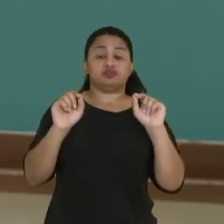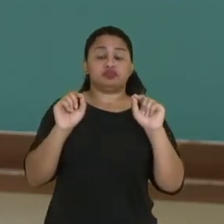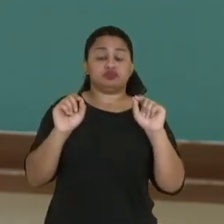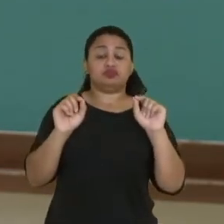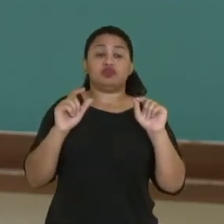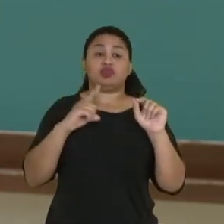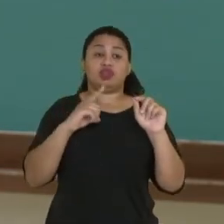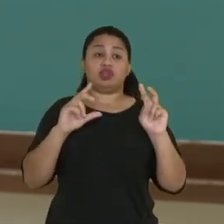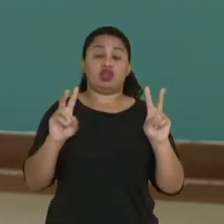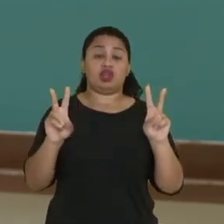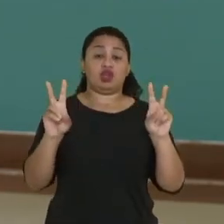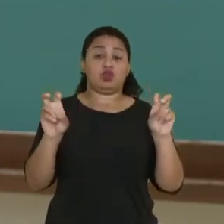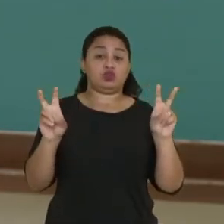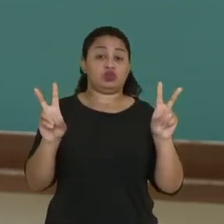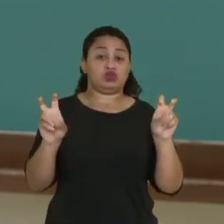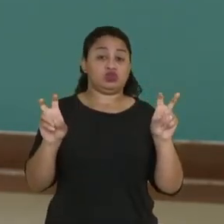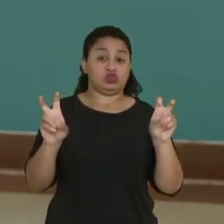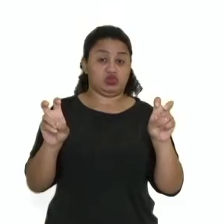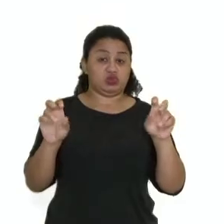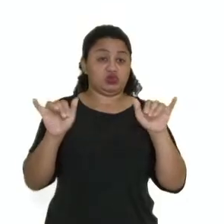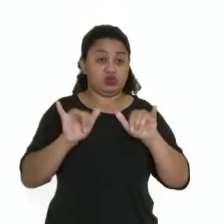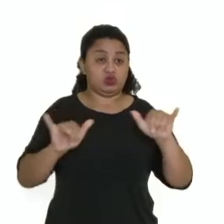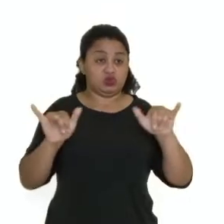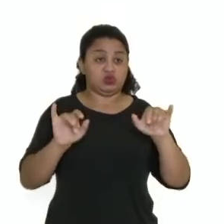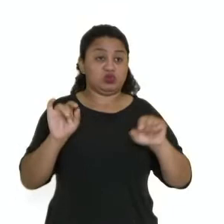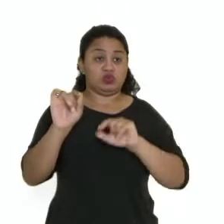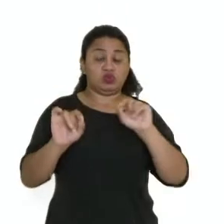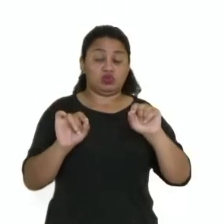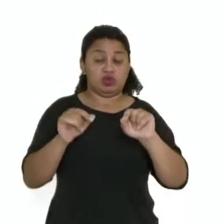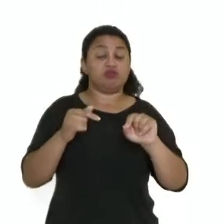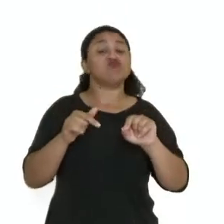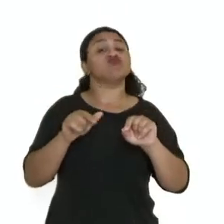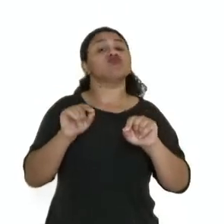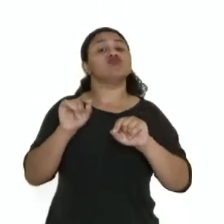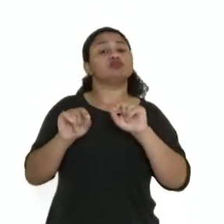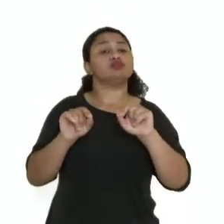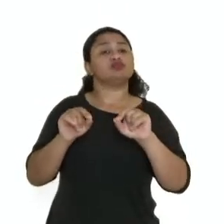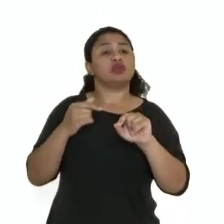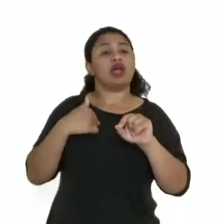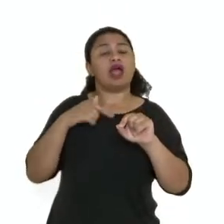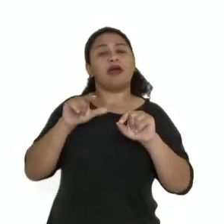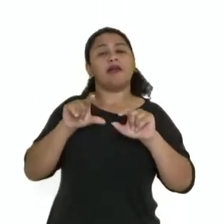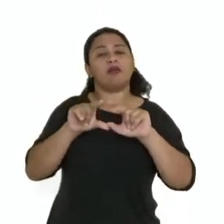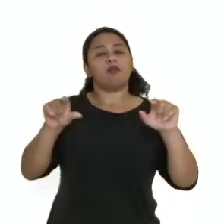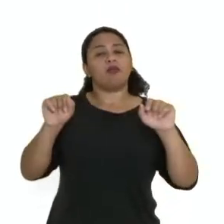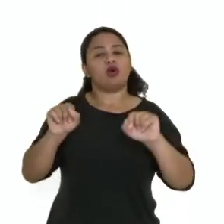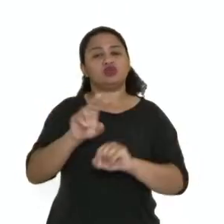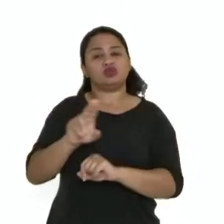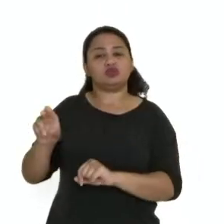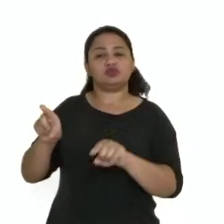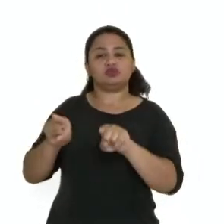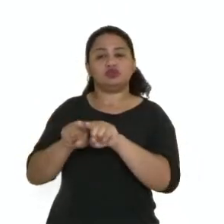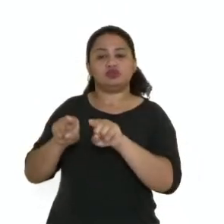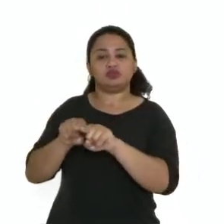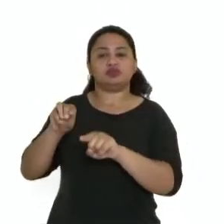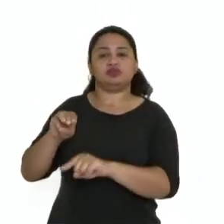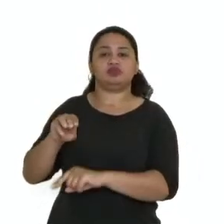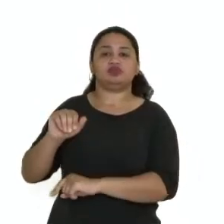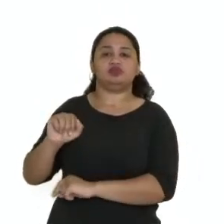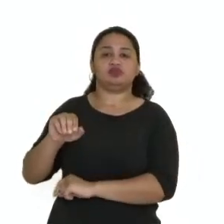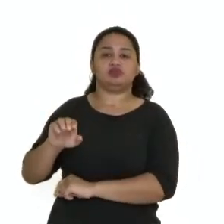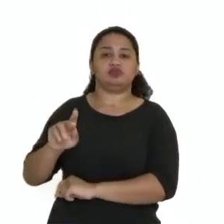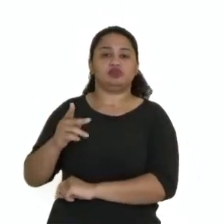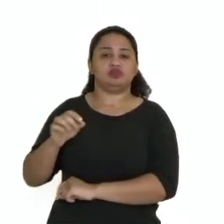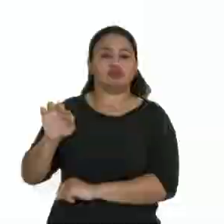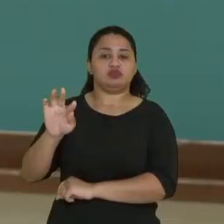nós temos o título da notícia. O título nós podemos chamar de manchete, Eu sempre digo que é